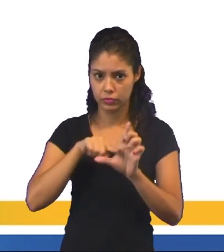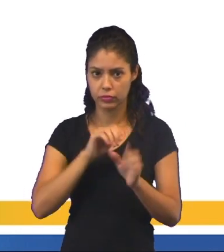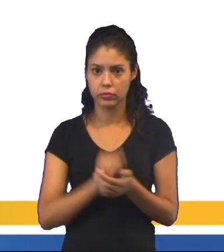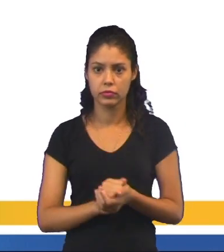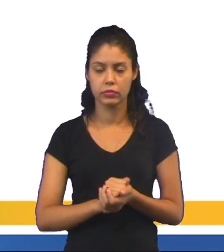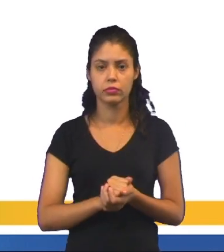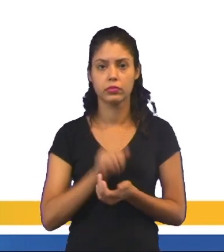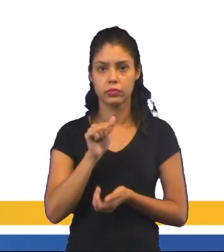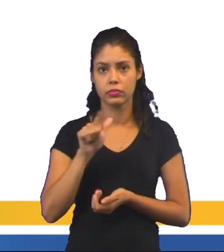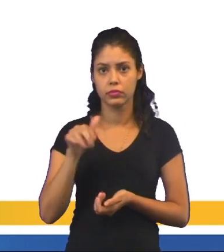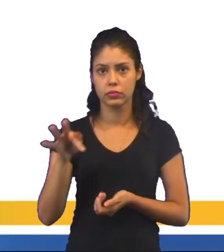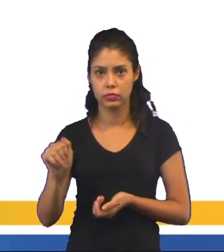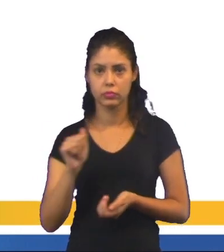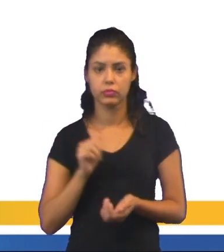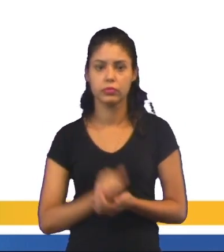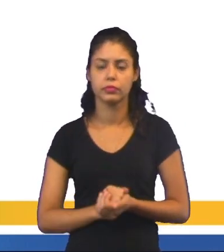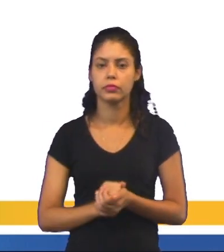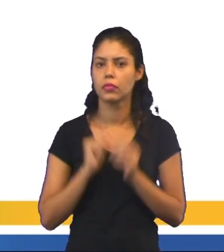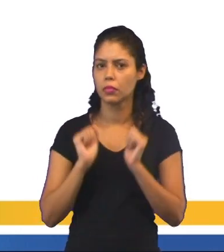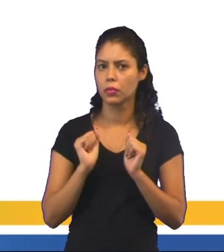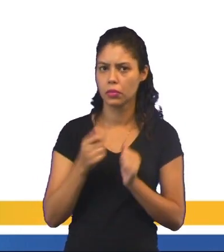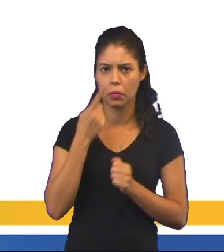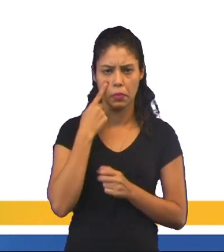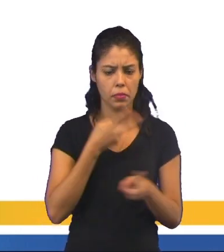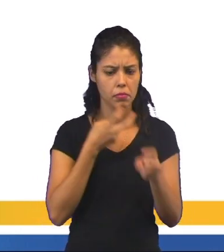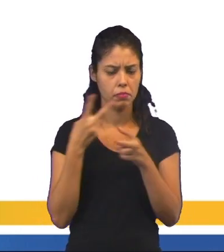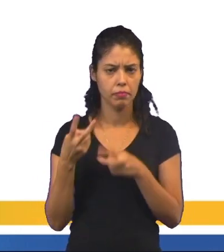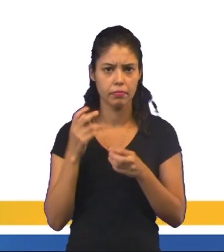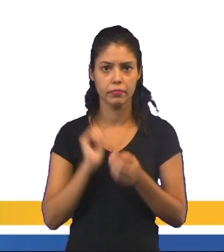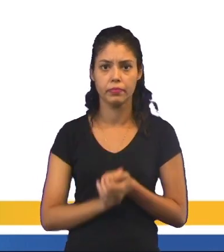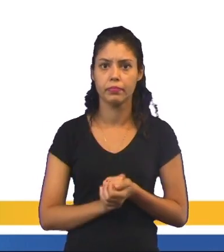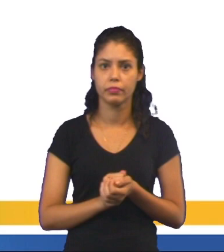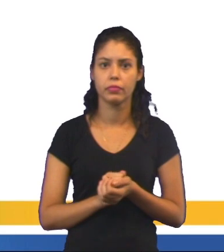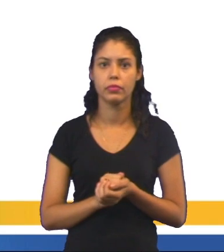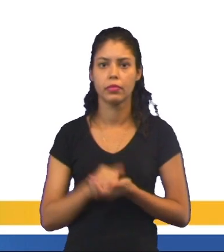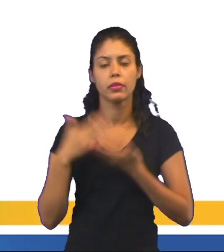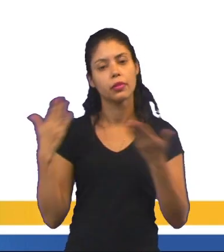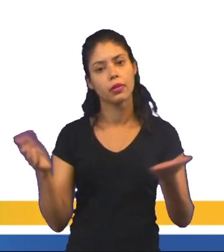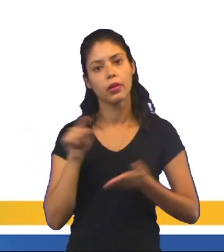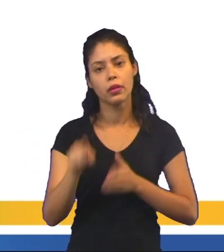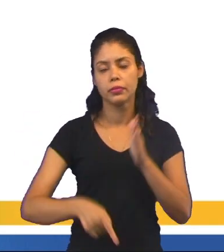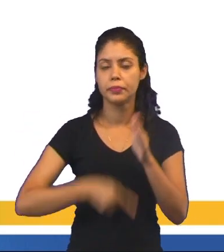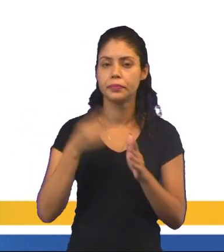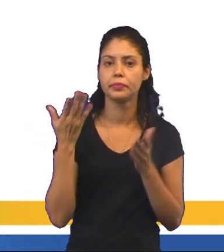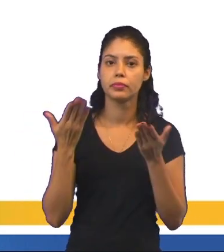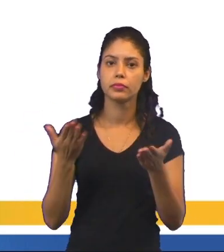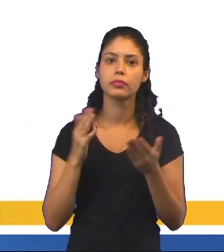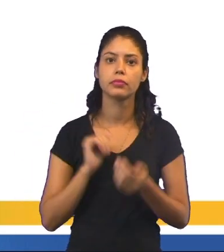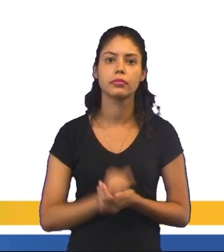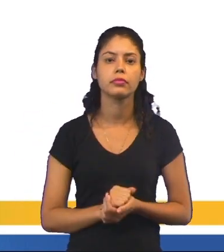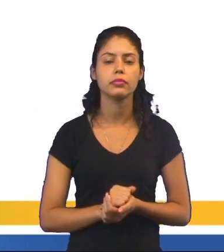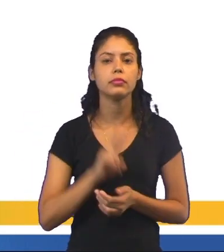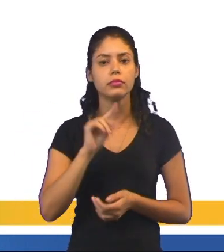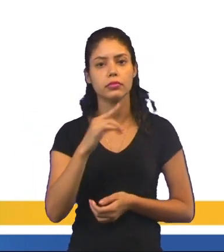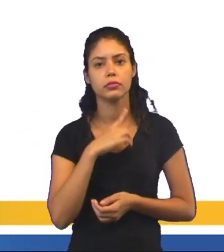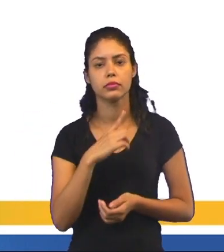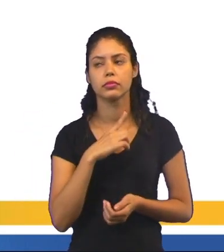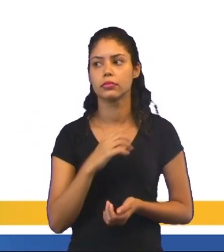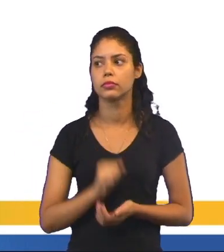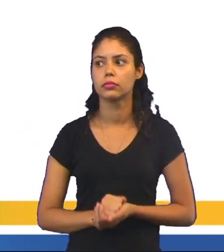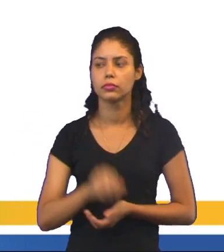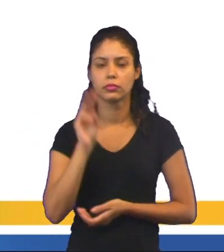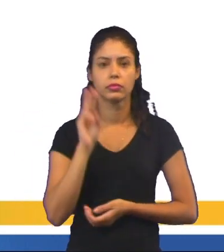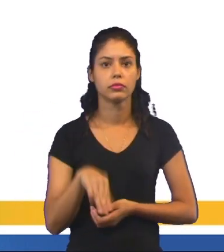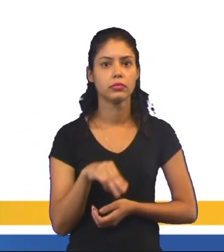Alfa que ela pequenininho que tava Dá para vocês observar tá Então nesse primeiro momento a gente vai ter aí